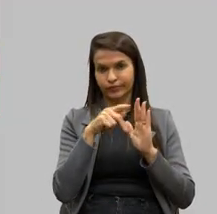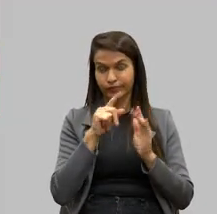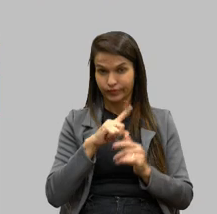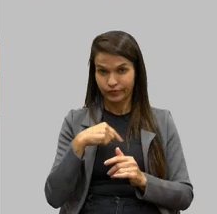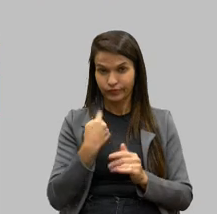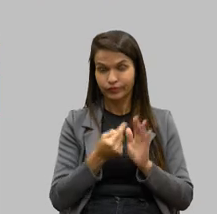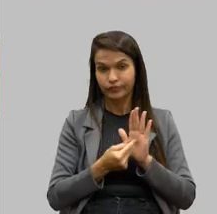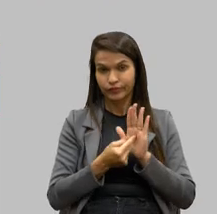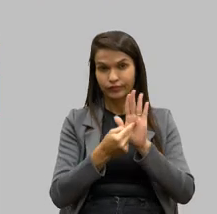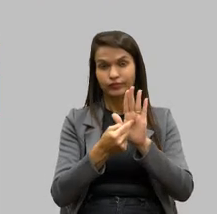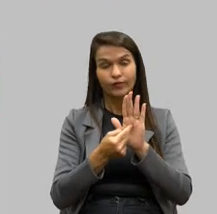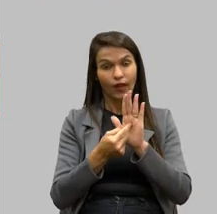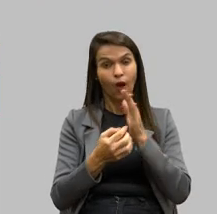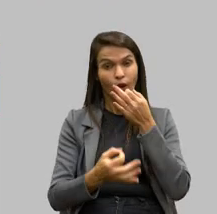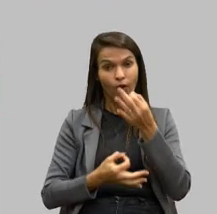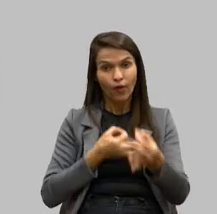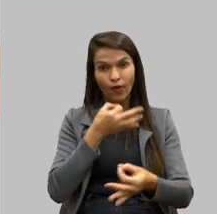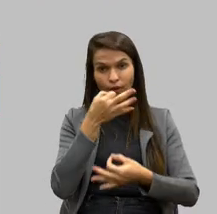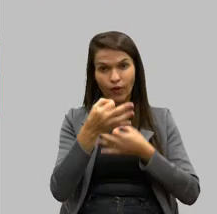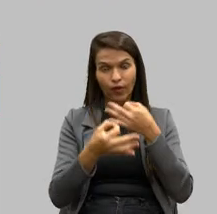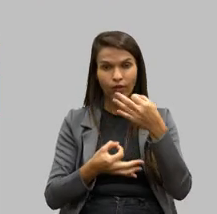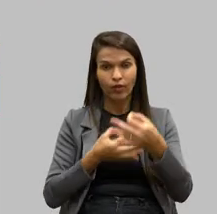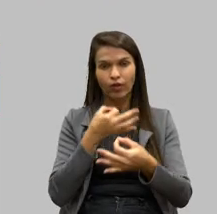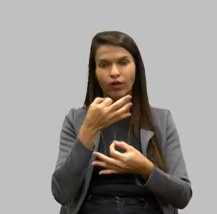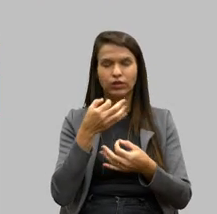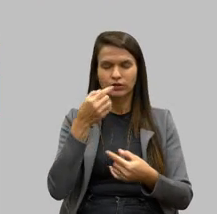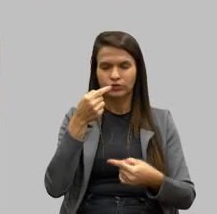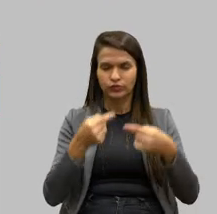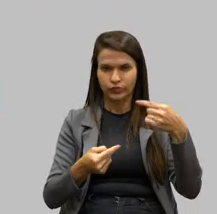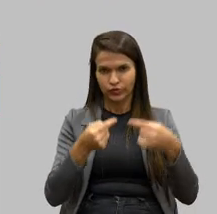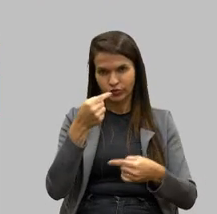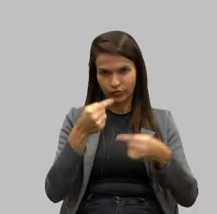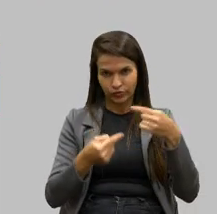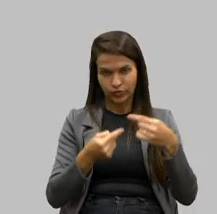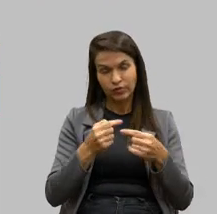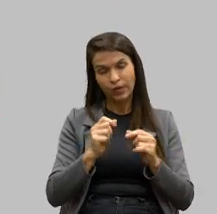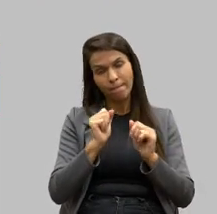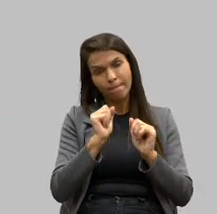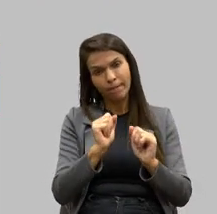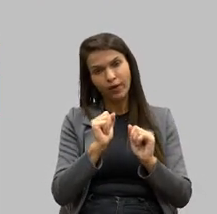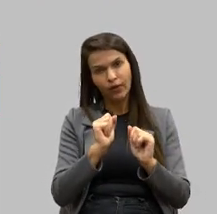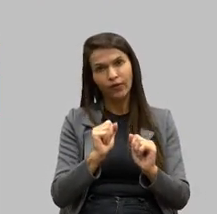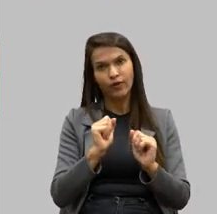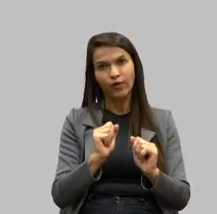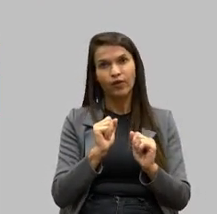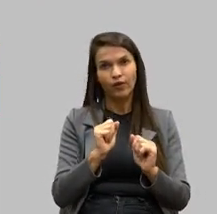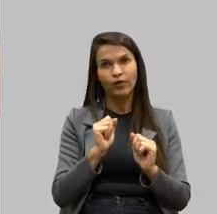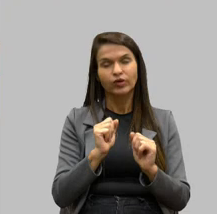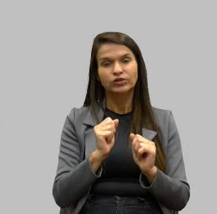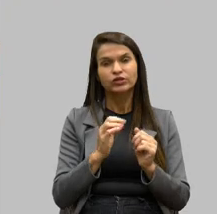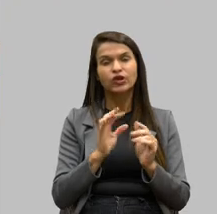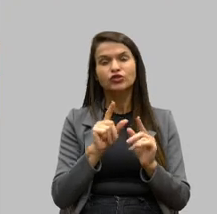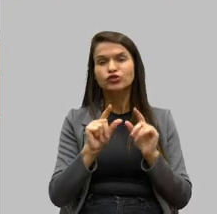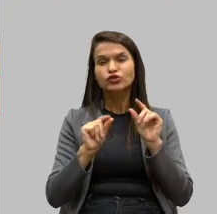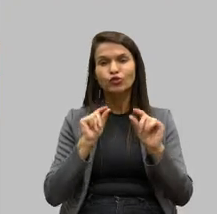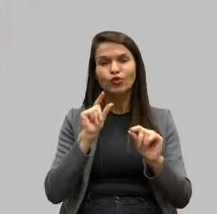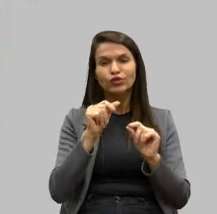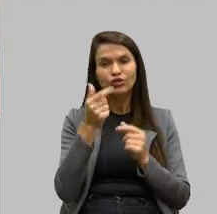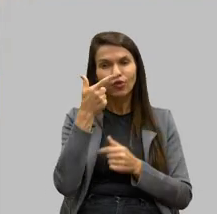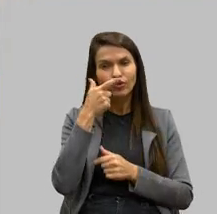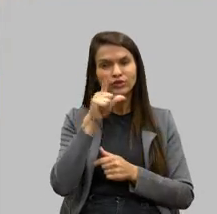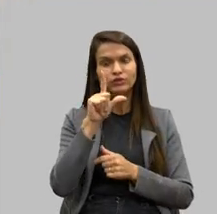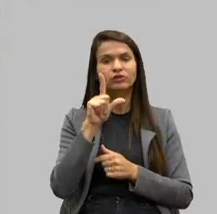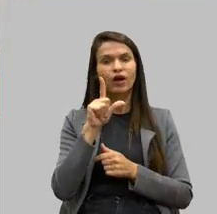apresentamos alternativas ao longo das discussões. Então, você pode ter alternativas que consigam a